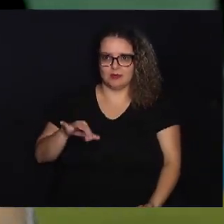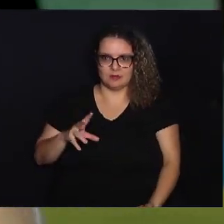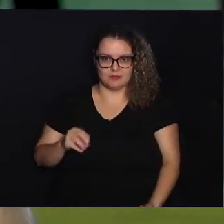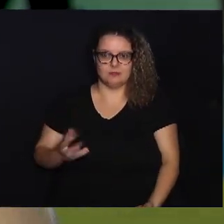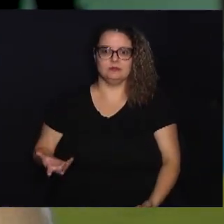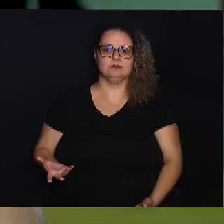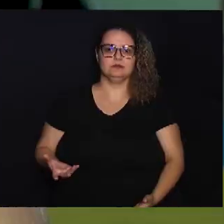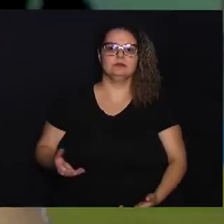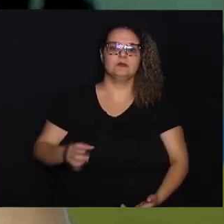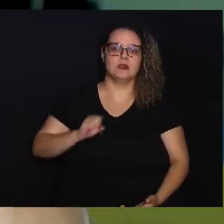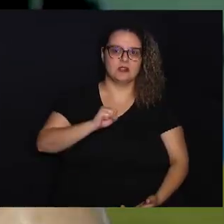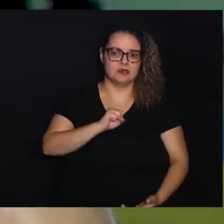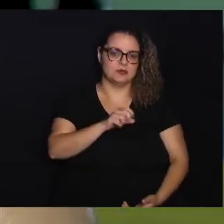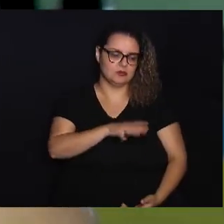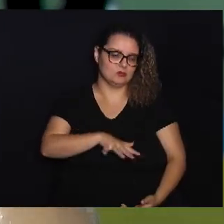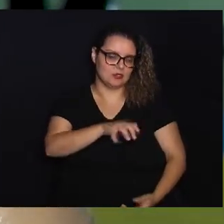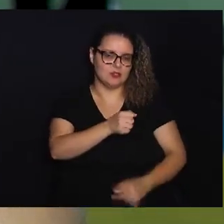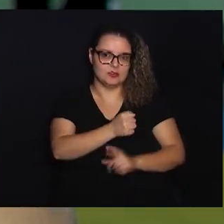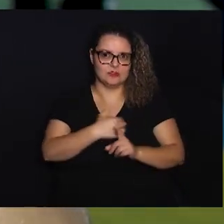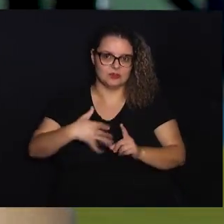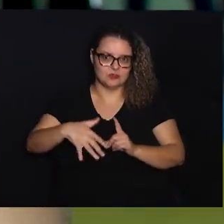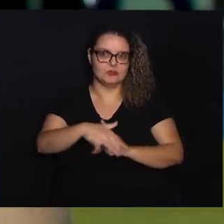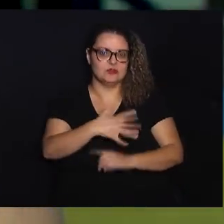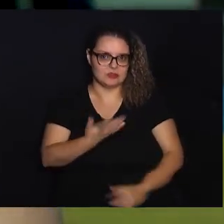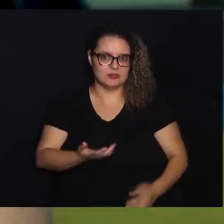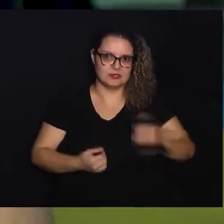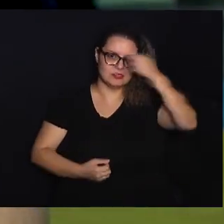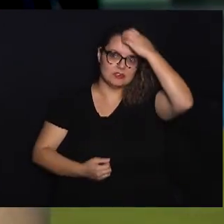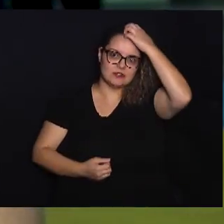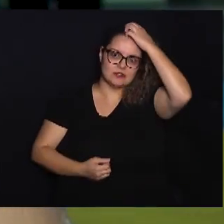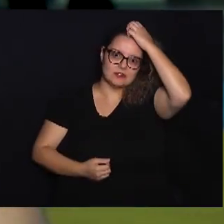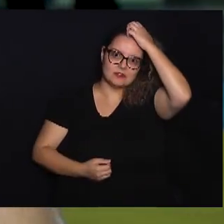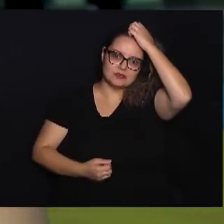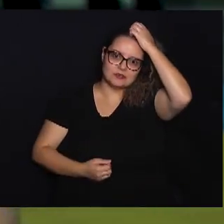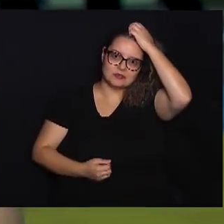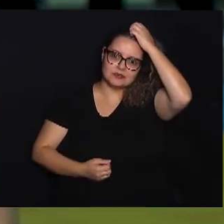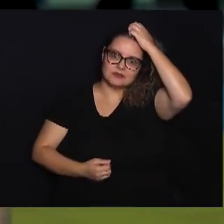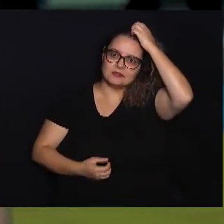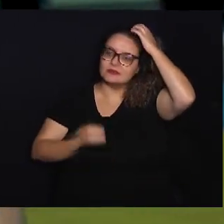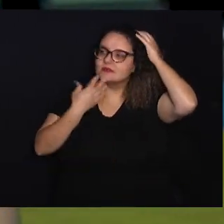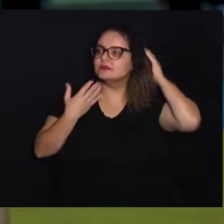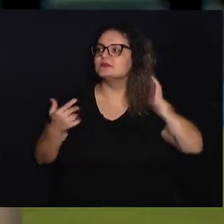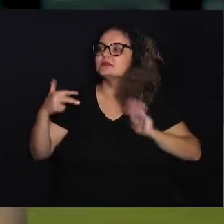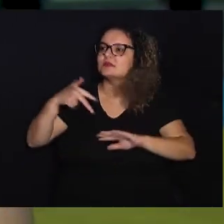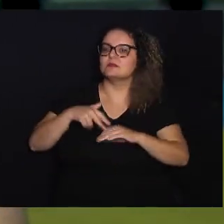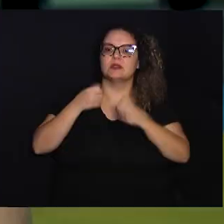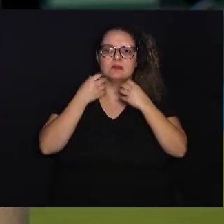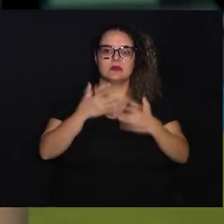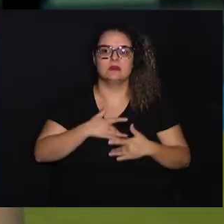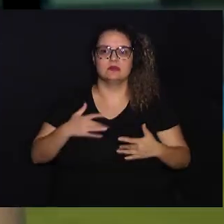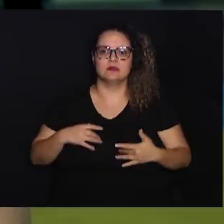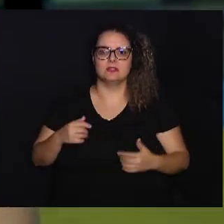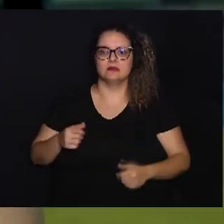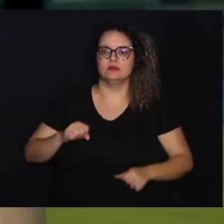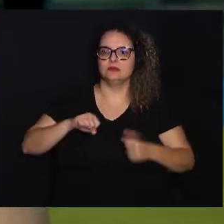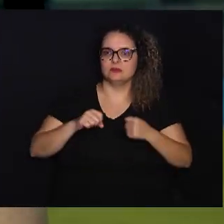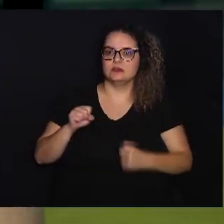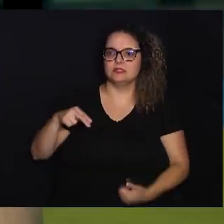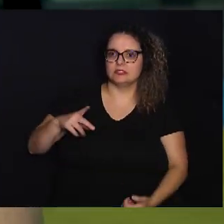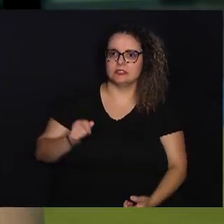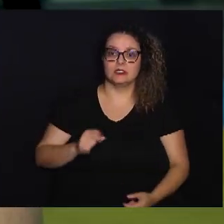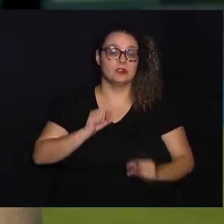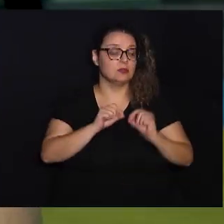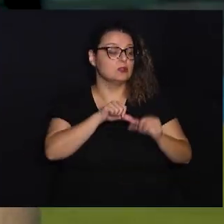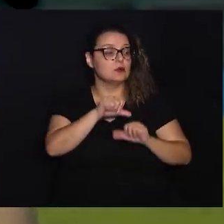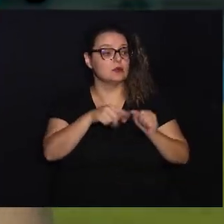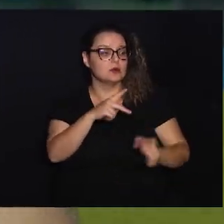Paulo da Associação Shaolin Chan, ele super topou me introduzir nessa luta. Eu tô super bem, muito bom lutar sandá, cara. E o que